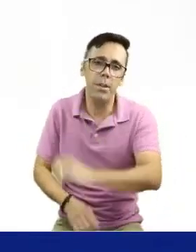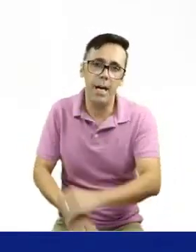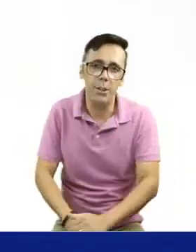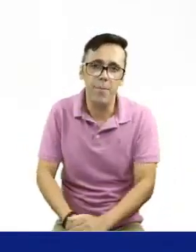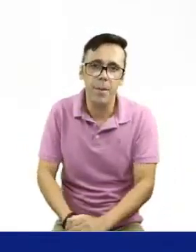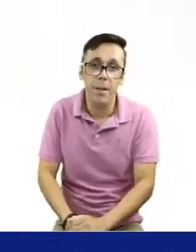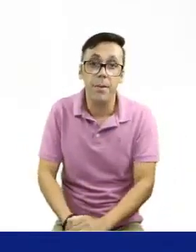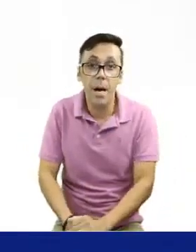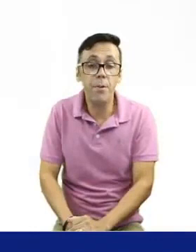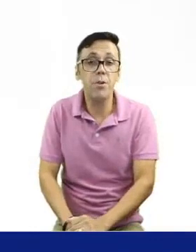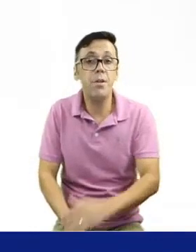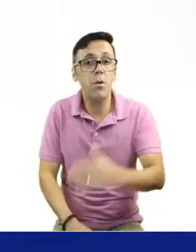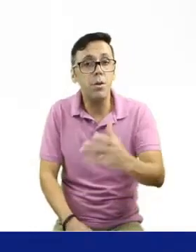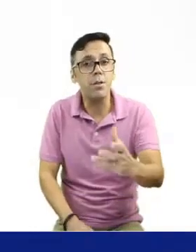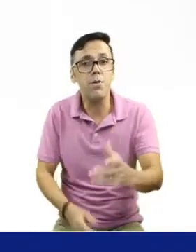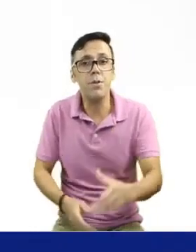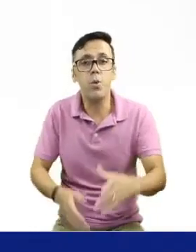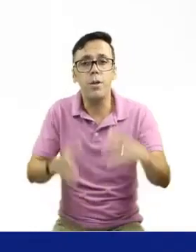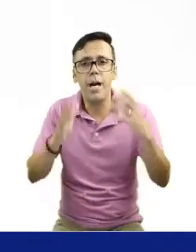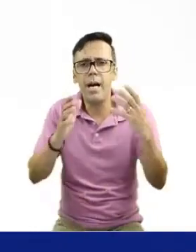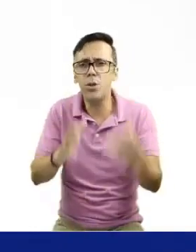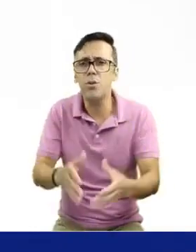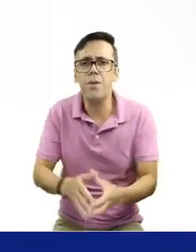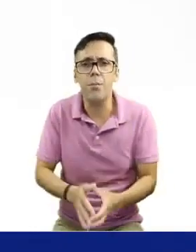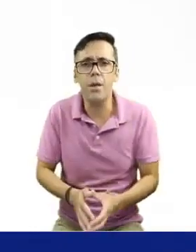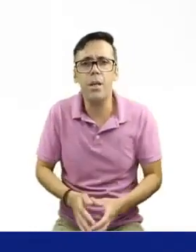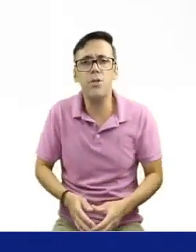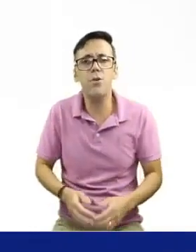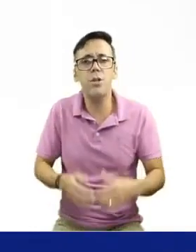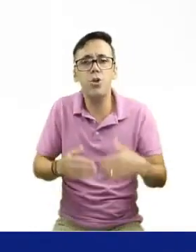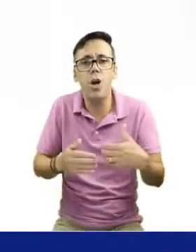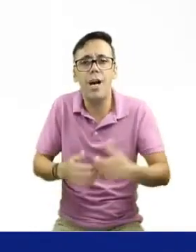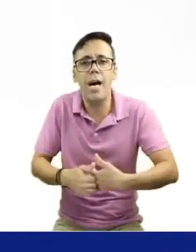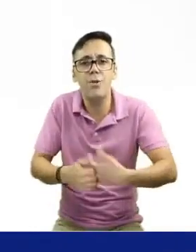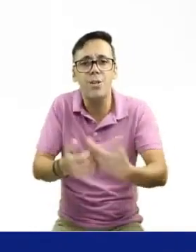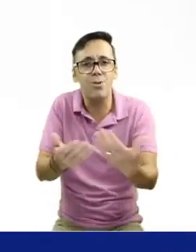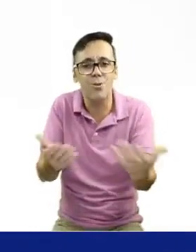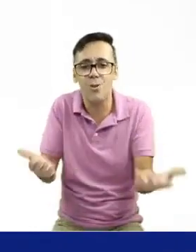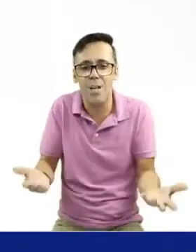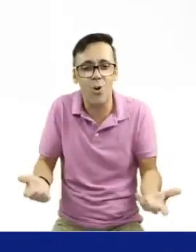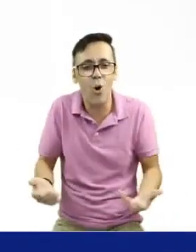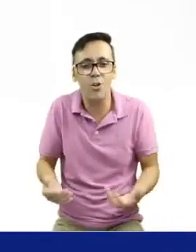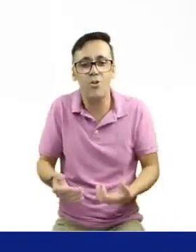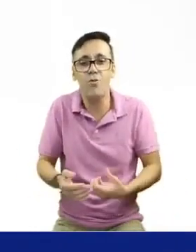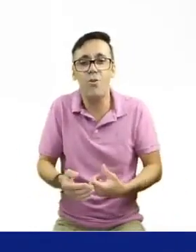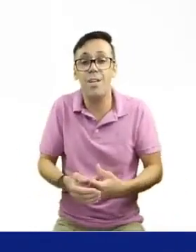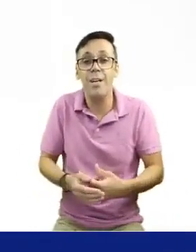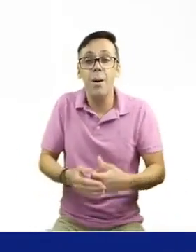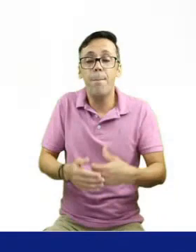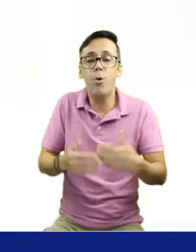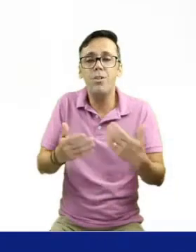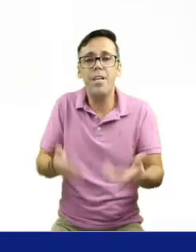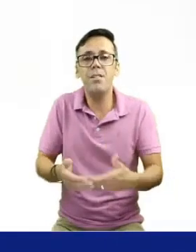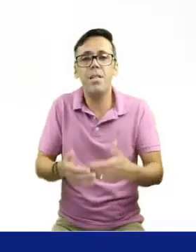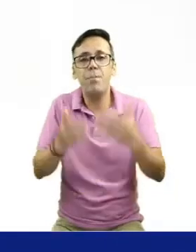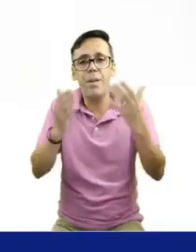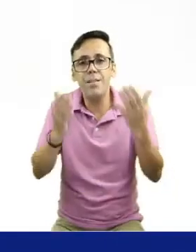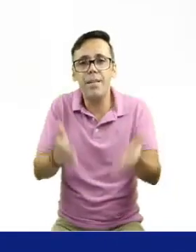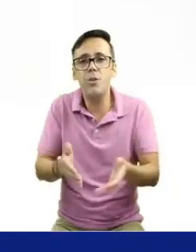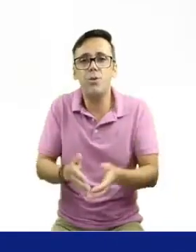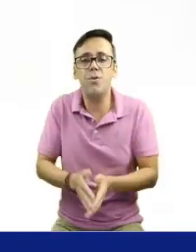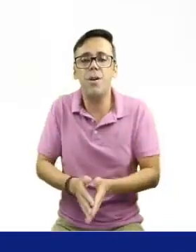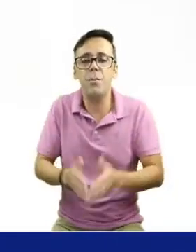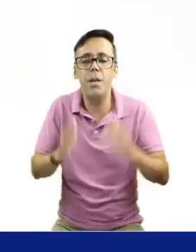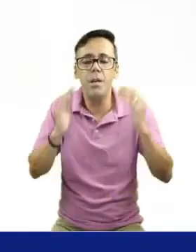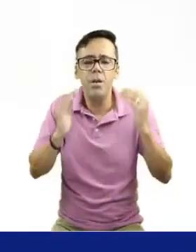tranquilidade dá para você a condição que você cuidar da sua família de você tocar essas seus negócios de você poder